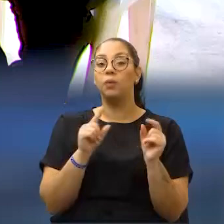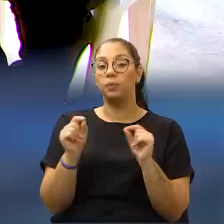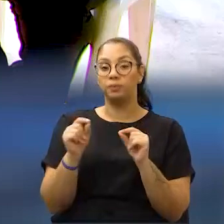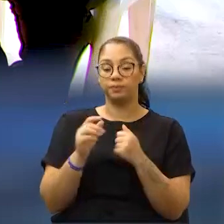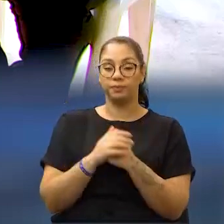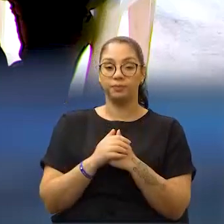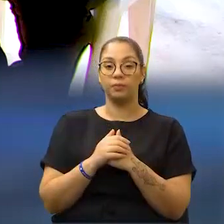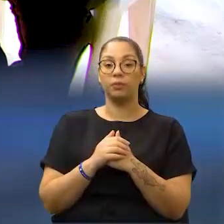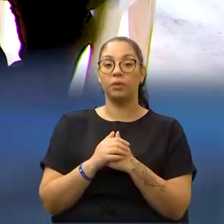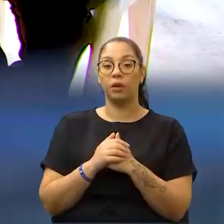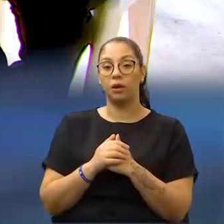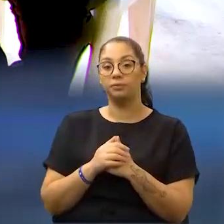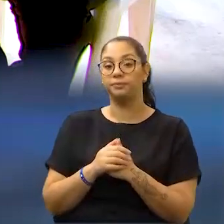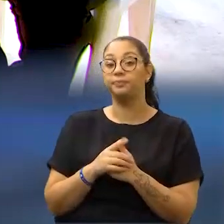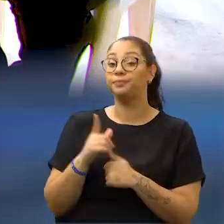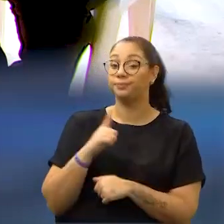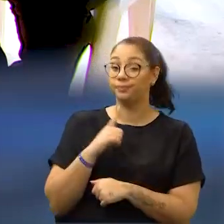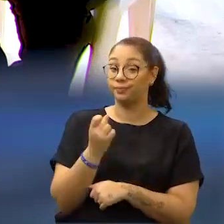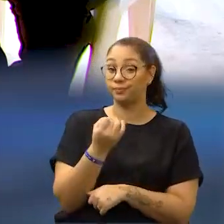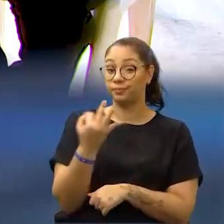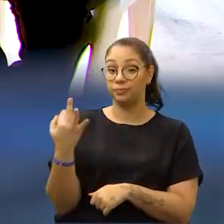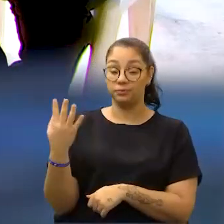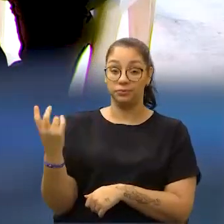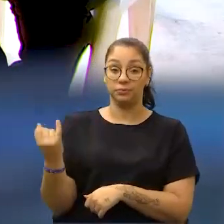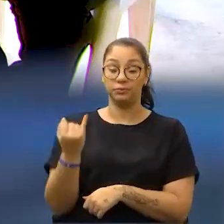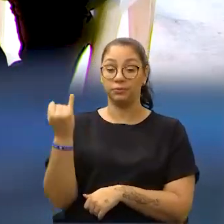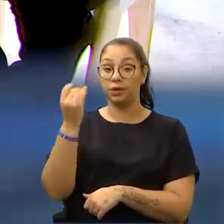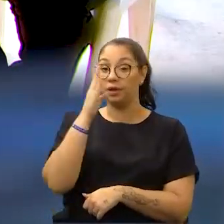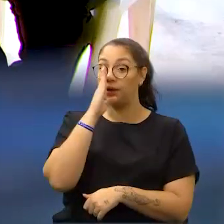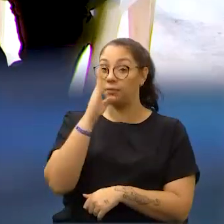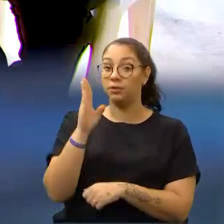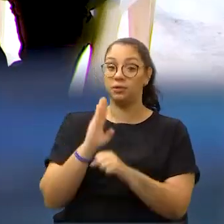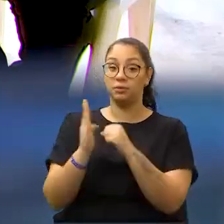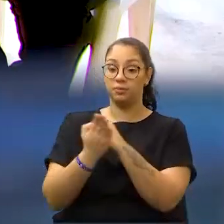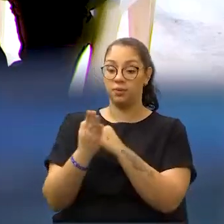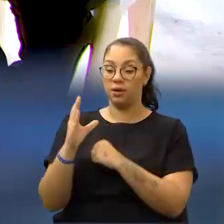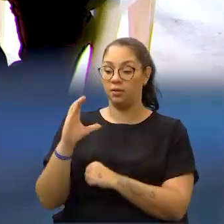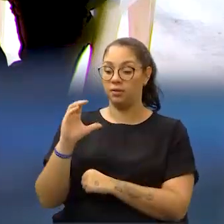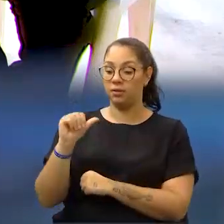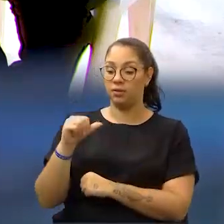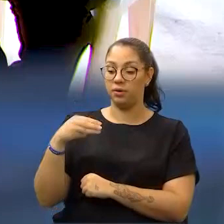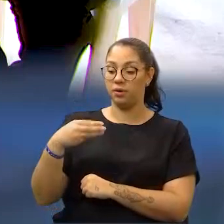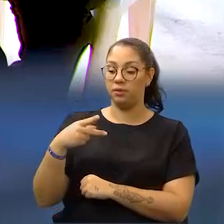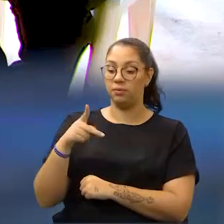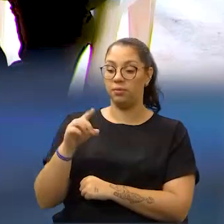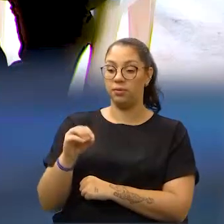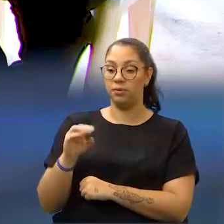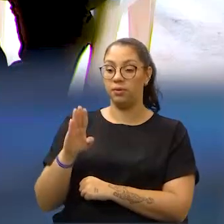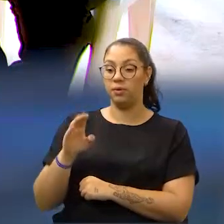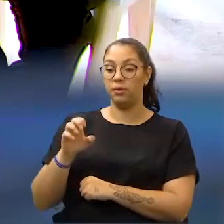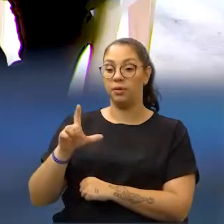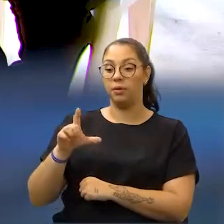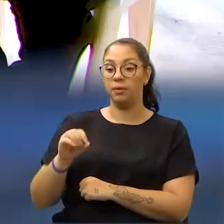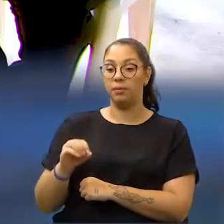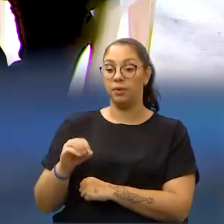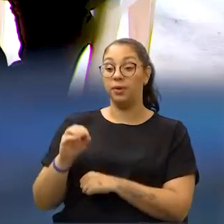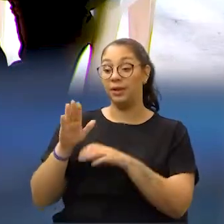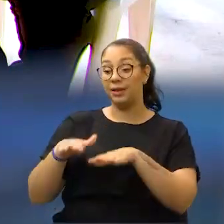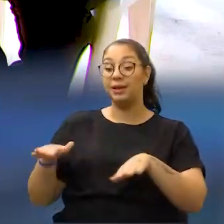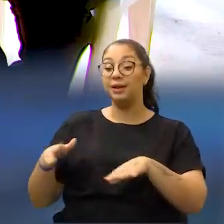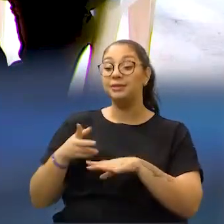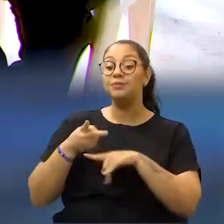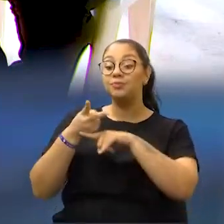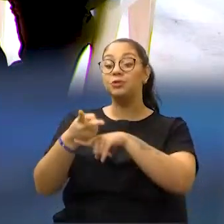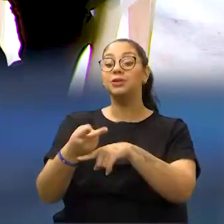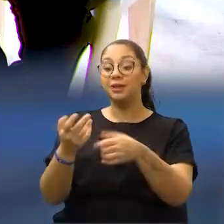muito peculiar, assim, eu diria, que a gente tem um número importante, sobretudo na região do Campo Belo, de crianças que buscam o